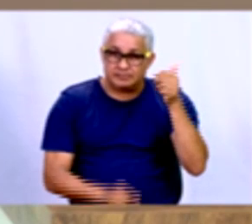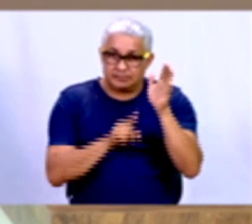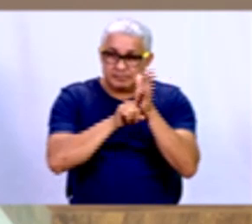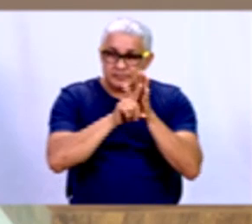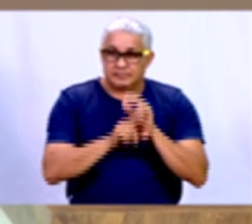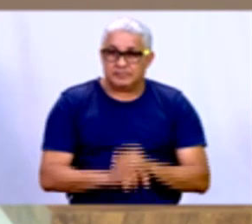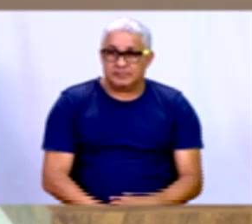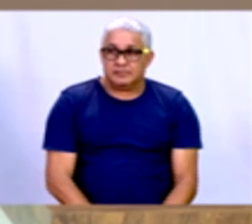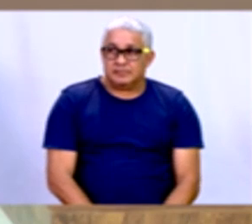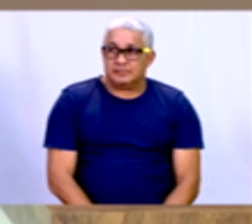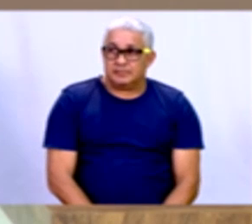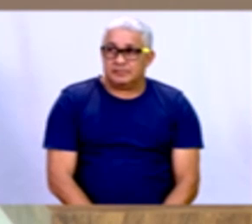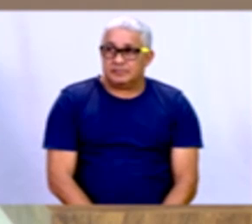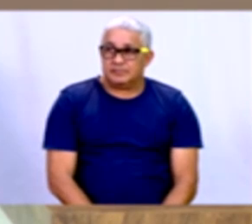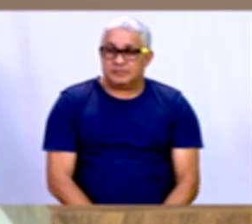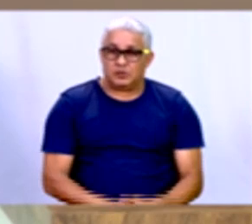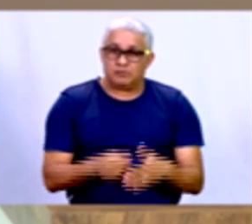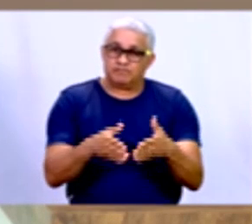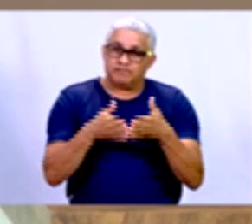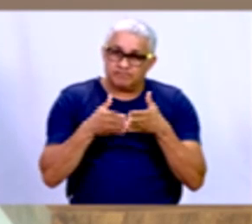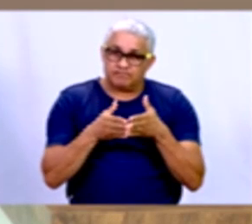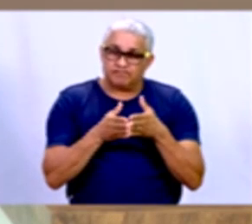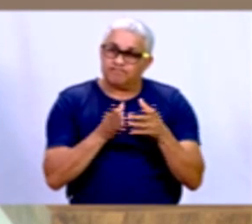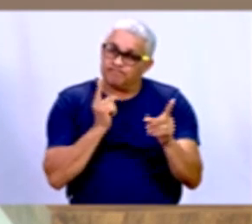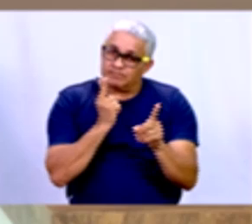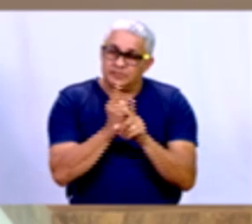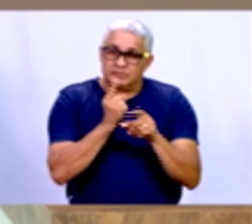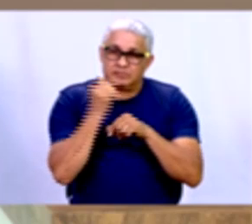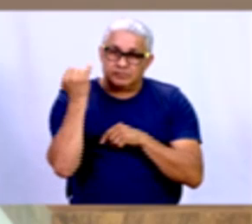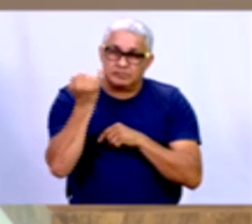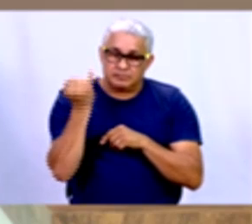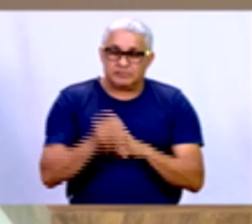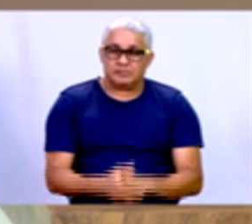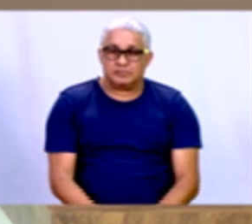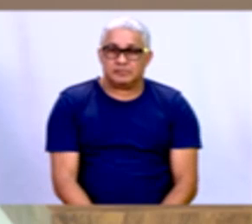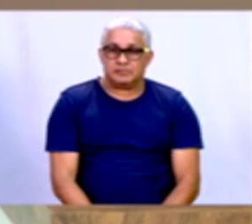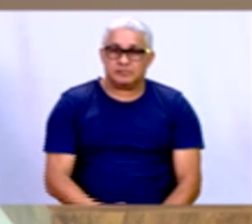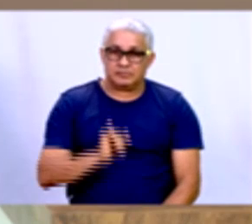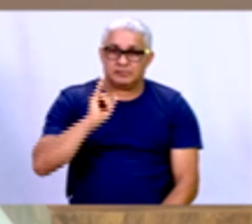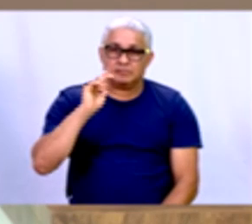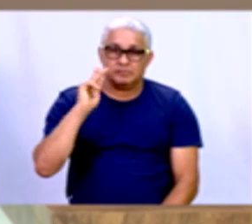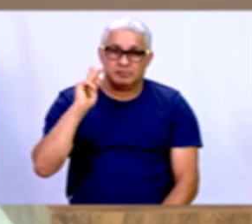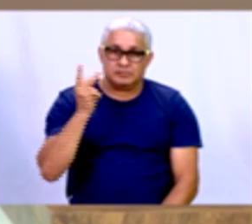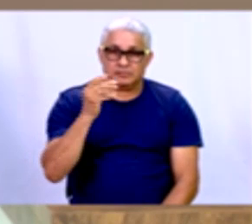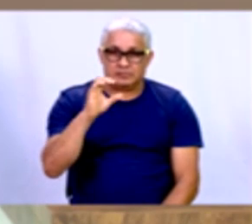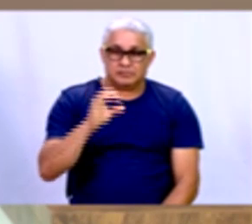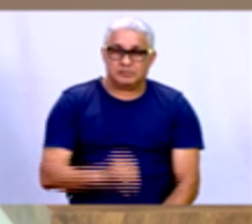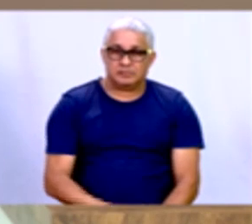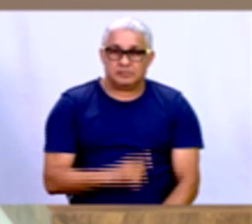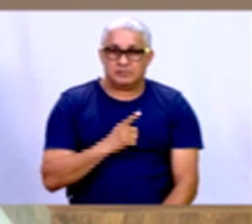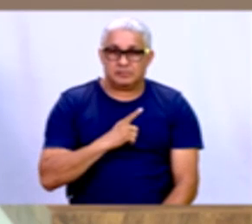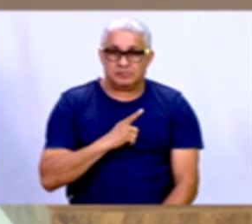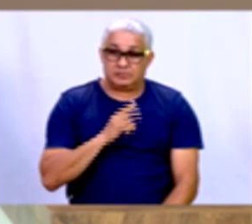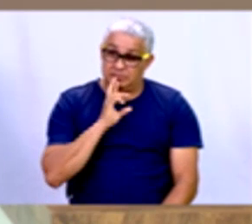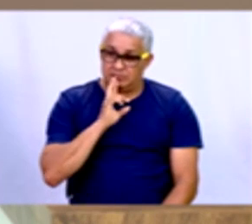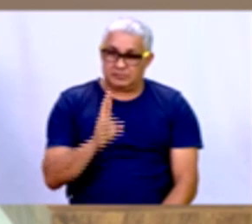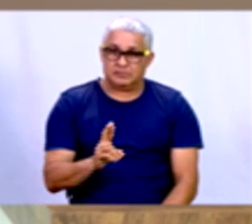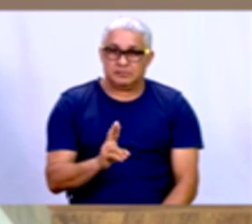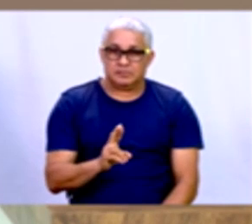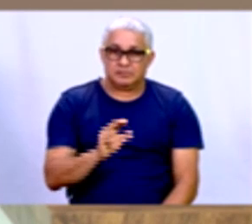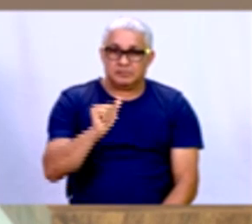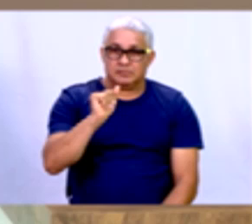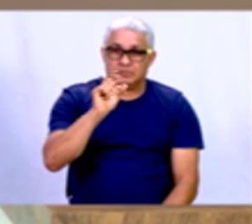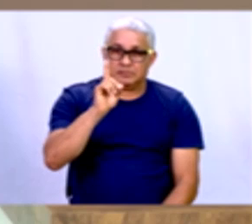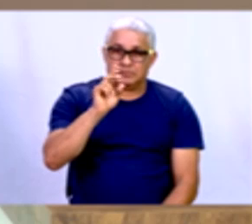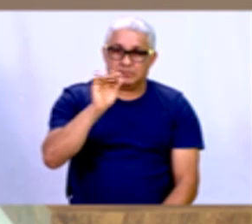que justamente pedia para identificar essa importância de estudar IHC, nós temos aqui a resposta enviada pela